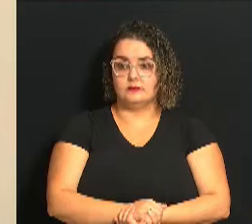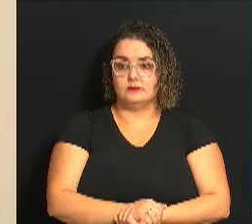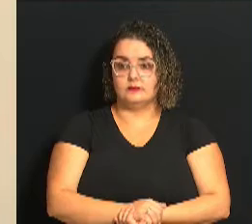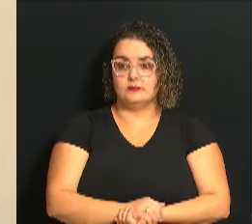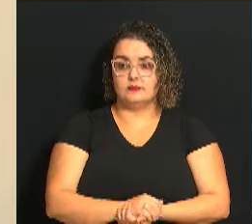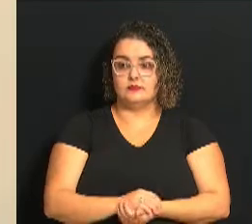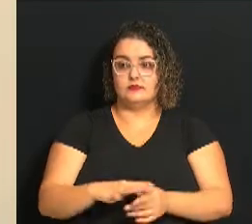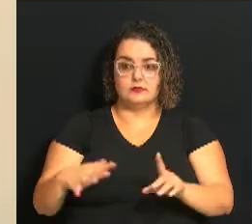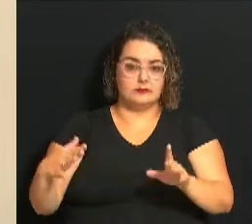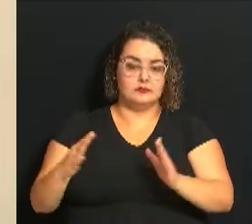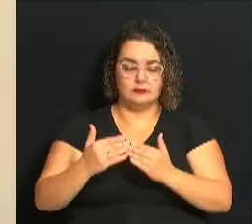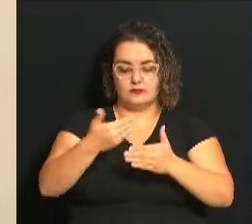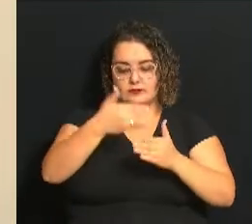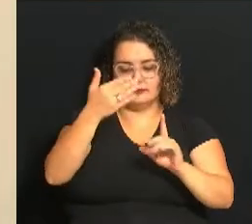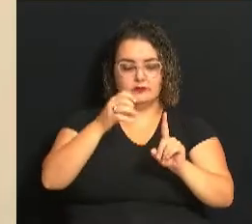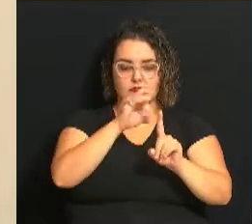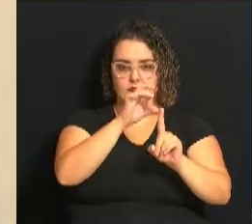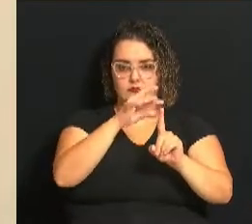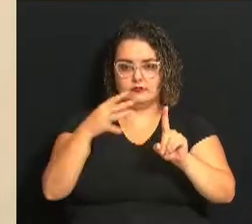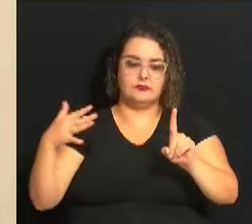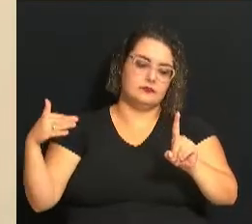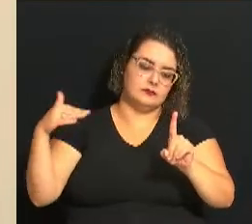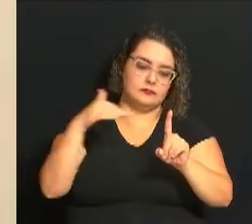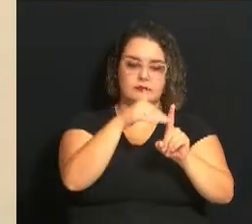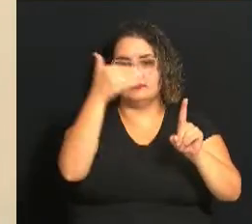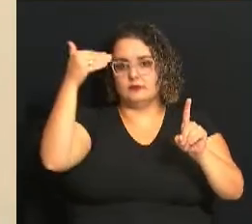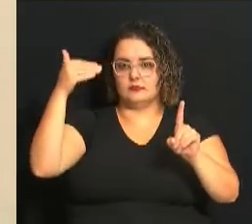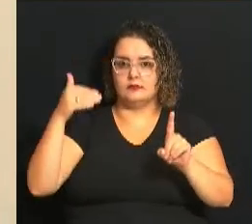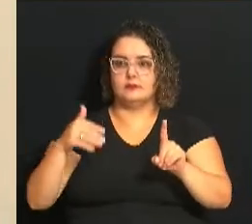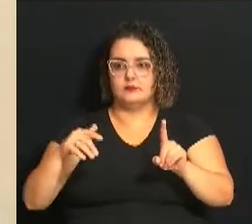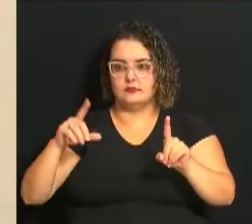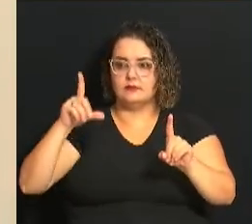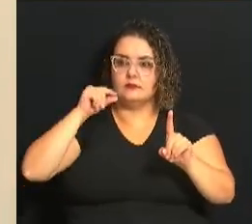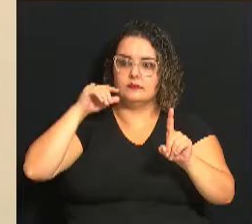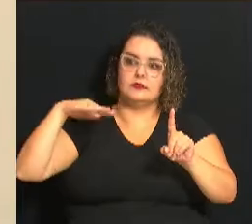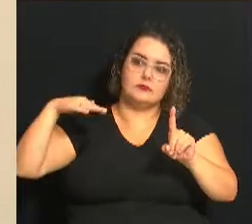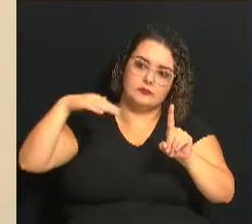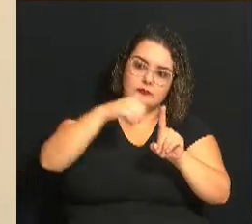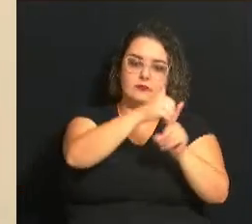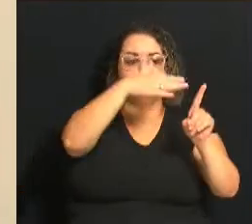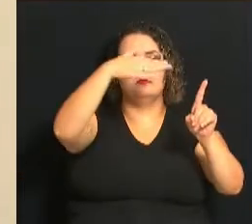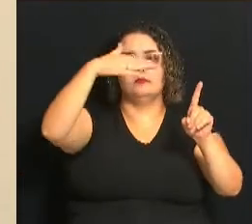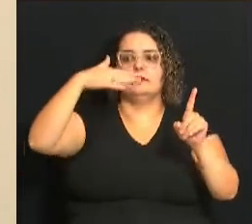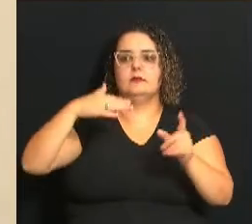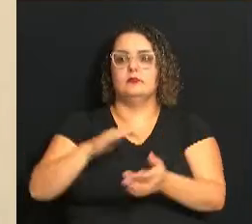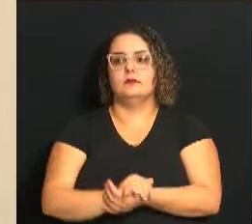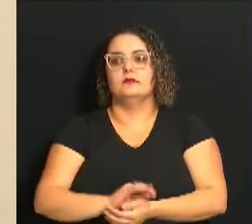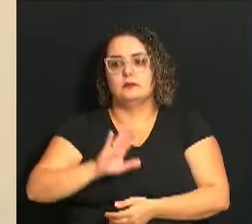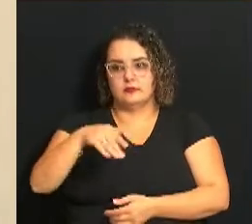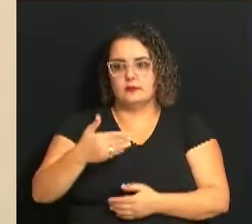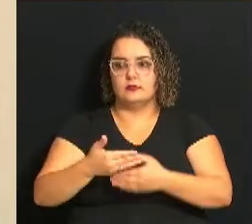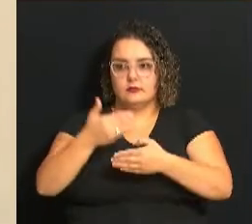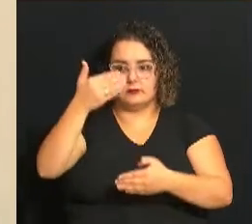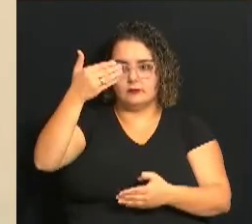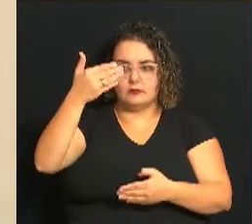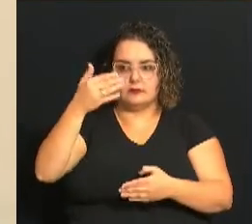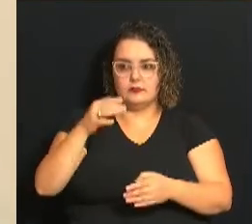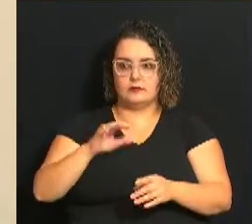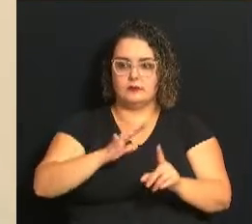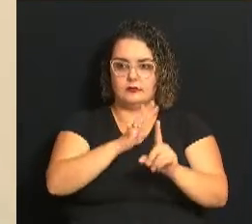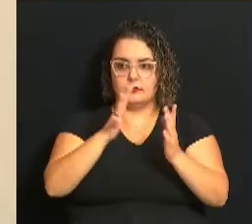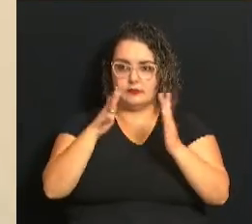colisão, essa é a palavra, de colisão, né, a gente tem visto isso de aves quando a gente tem vidros espelhados. Então, não são vidros normais, são vidros